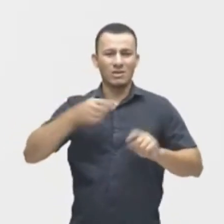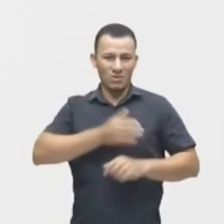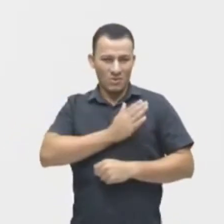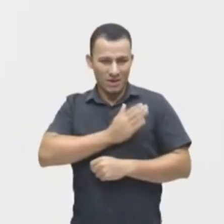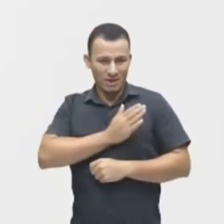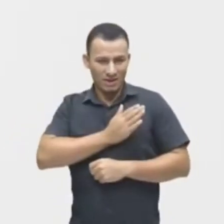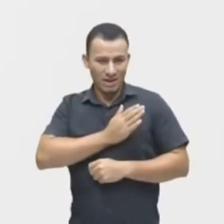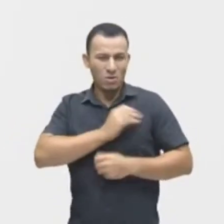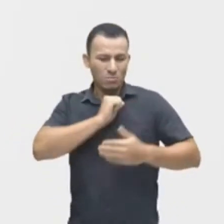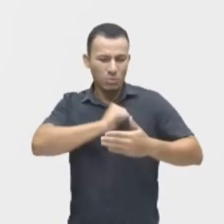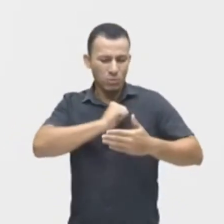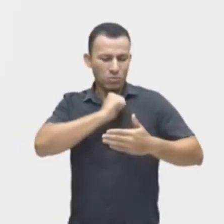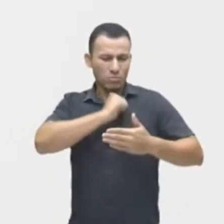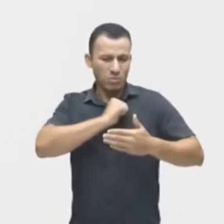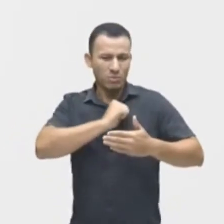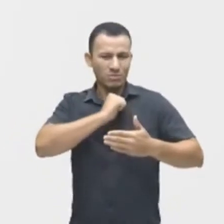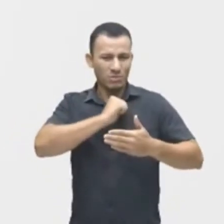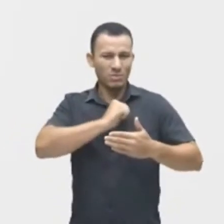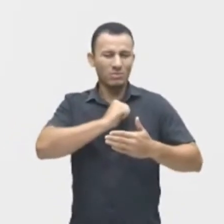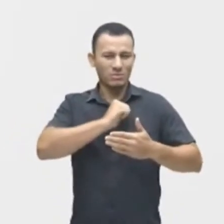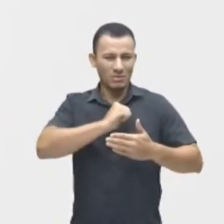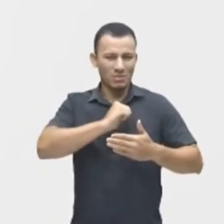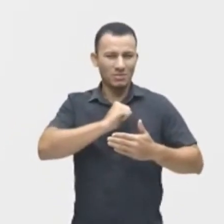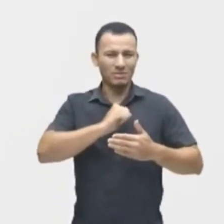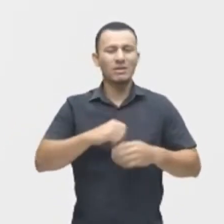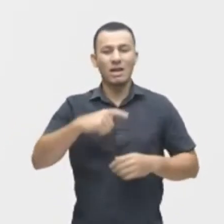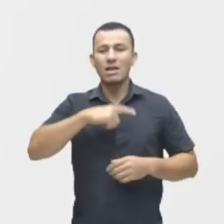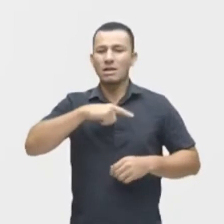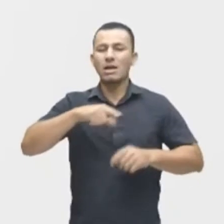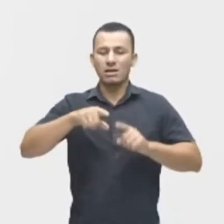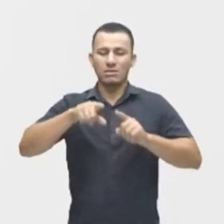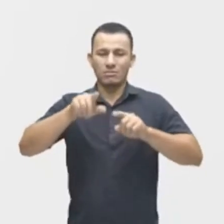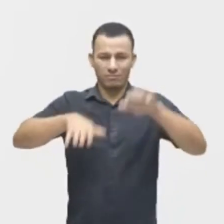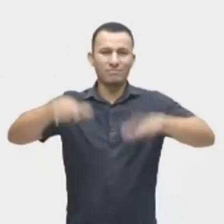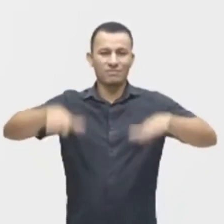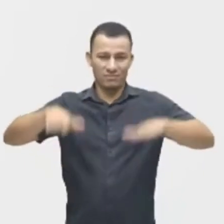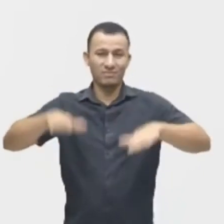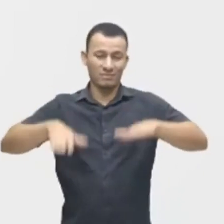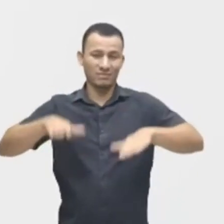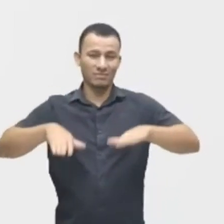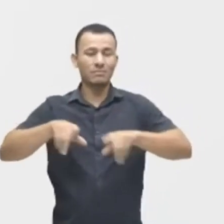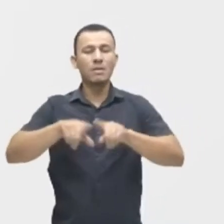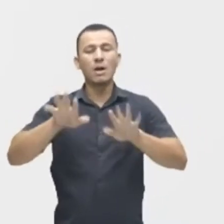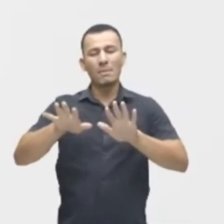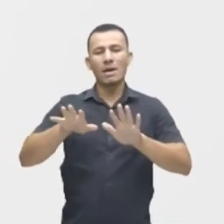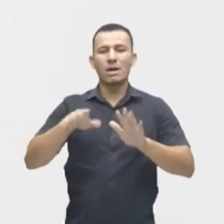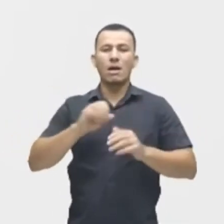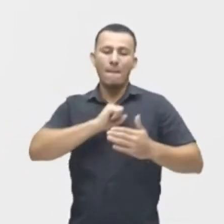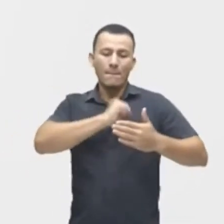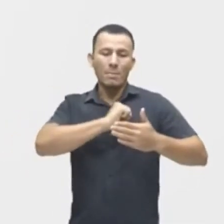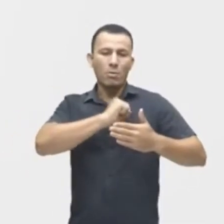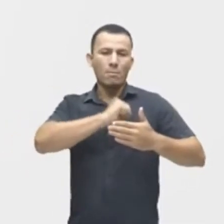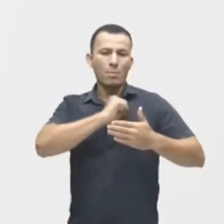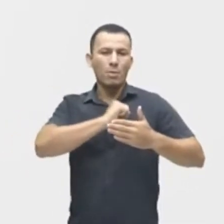vocês, dizer para vocês que a frequência cardíaca ela tem variações, mas o normal de um batimento cardíaco ele pode ir de 60